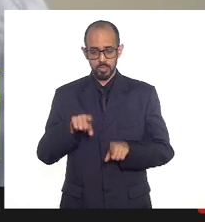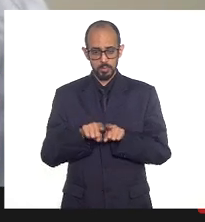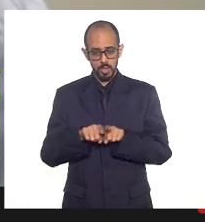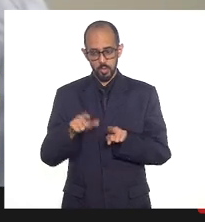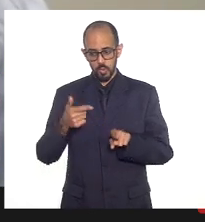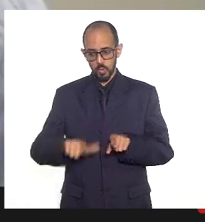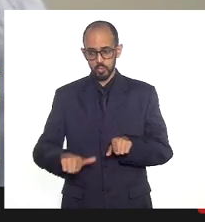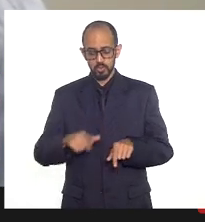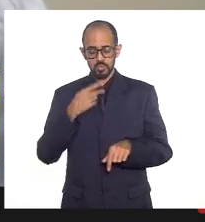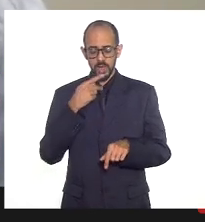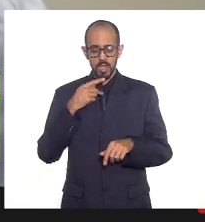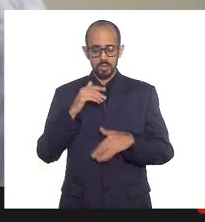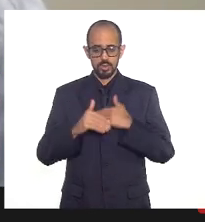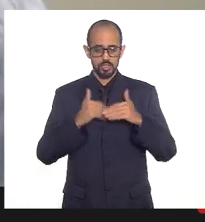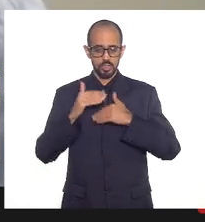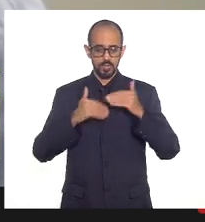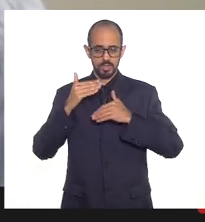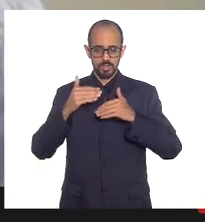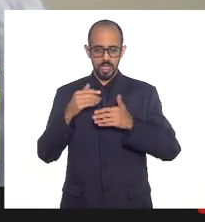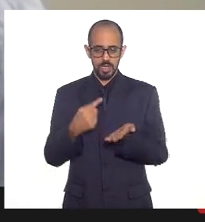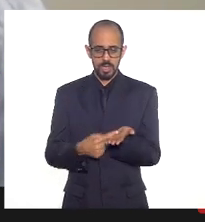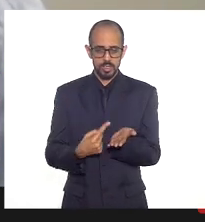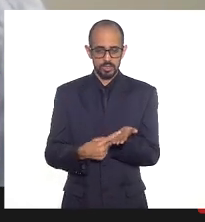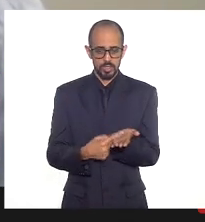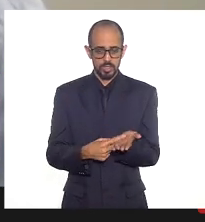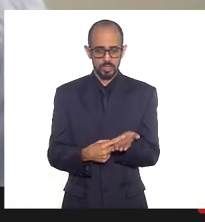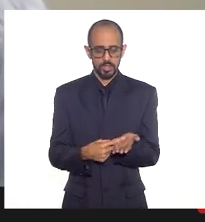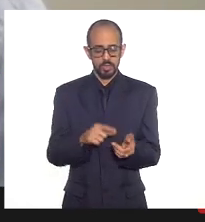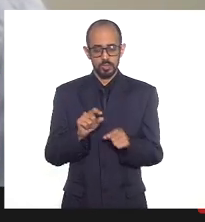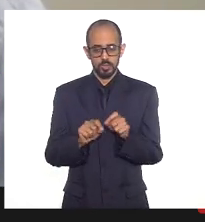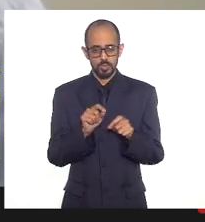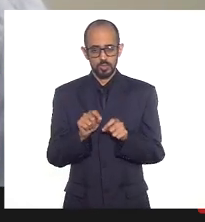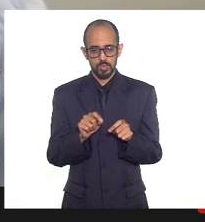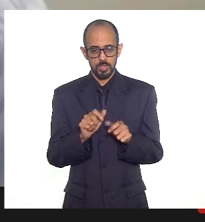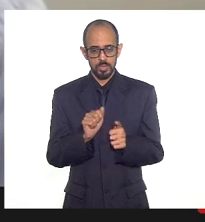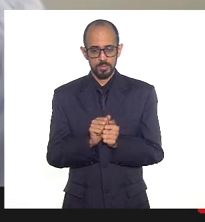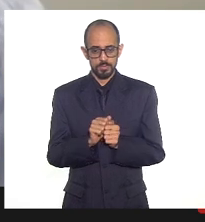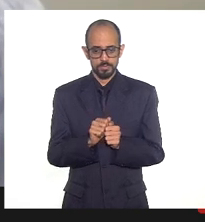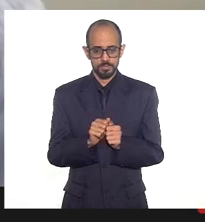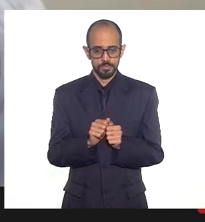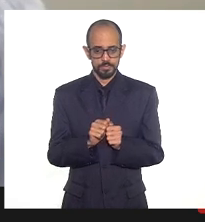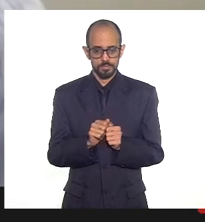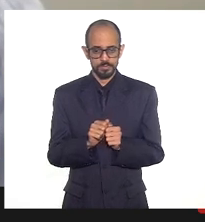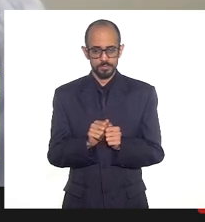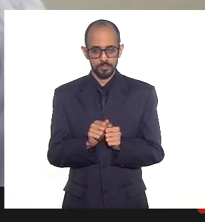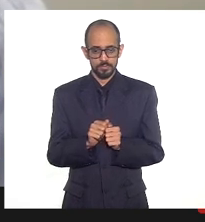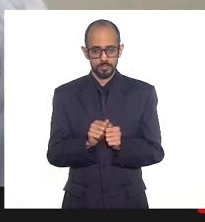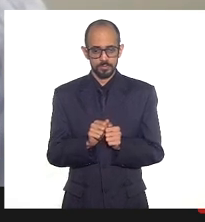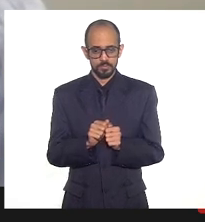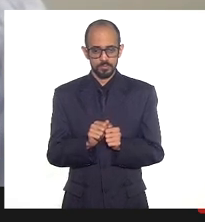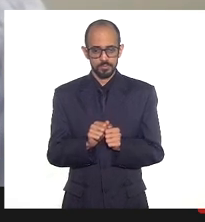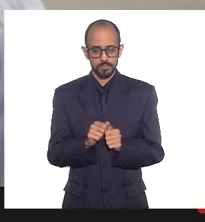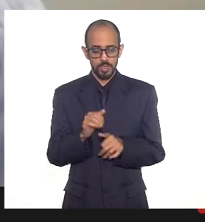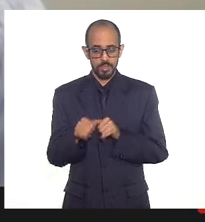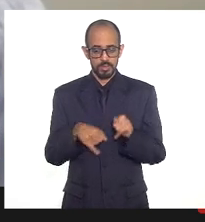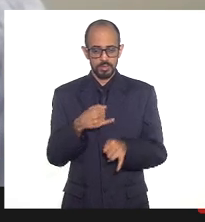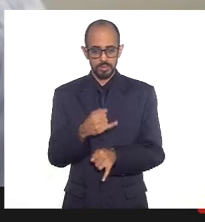a gente avançar na agenda, a frente ter interveniência disso, na agenda da internet de banda larga